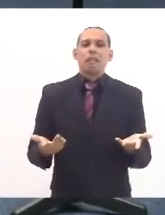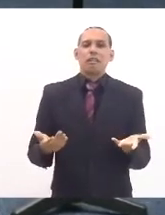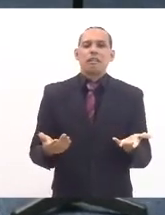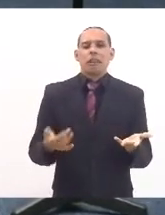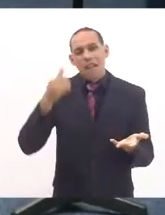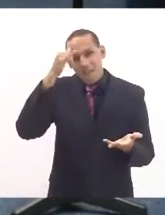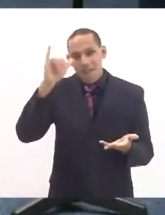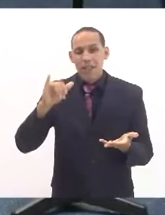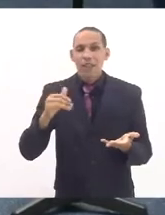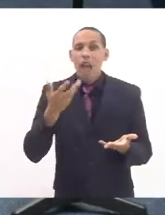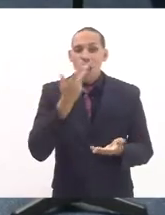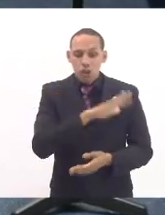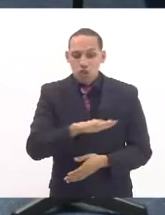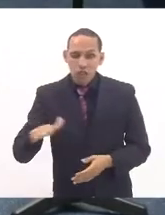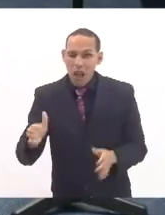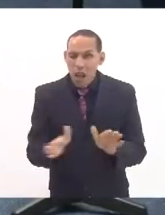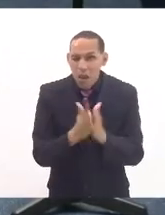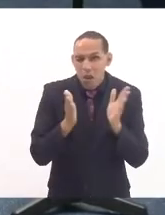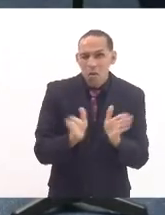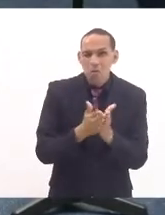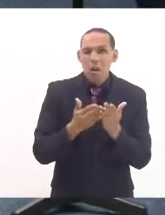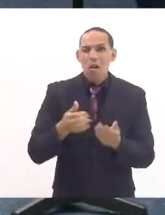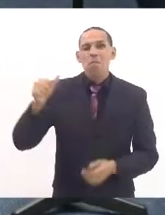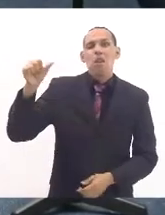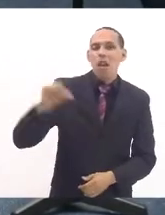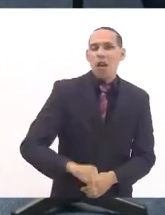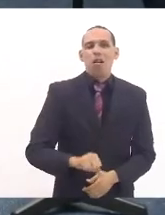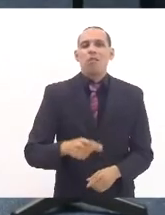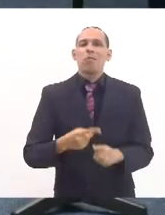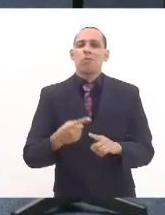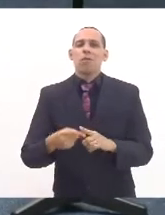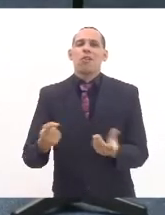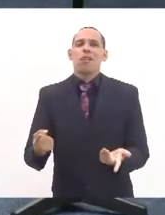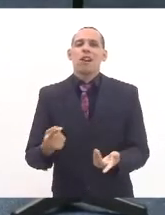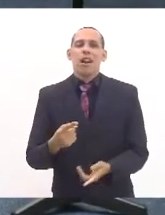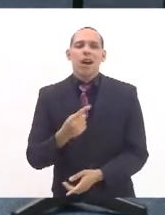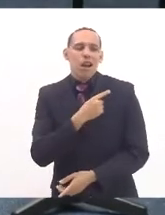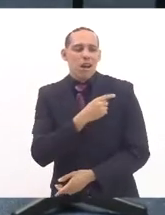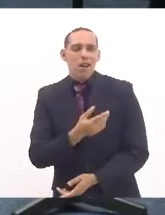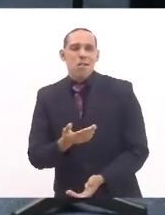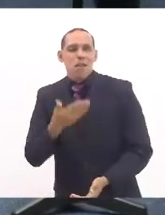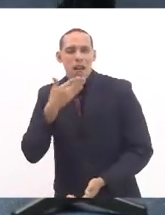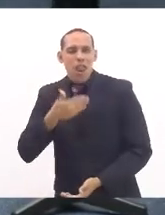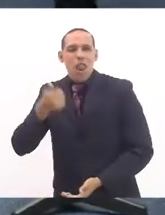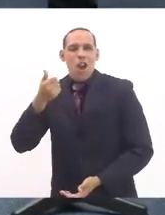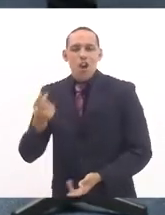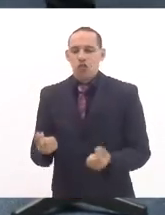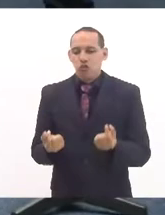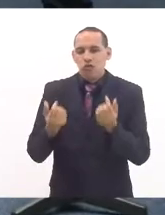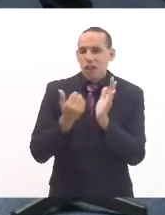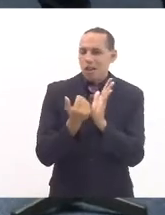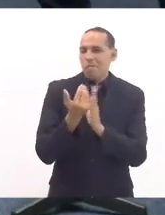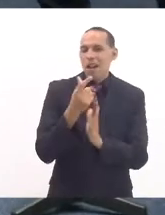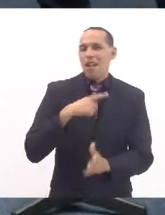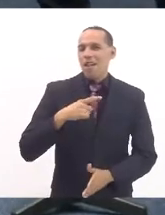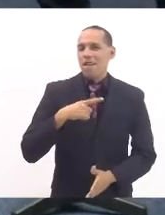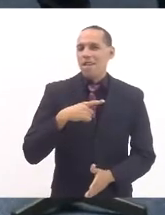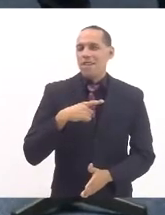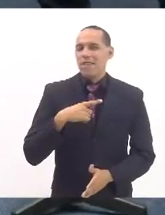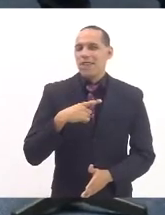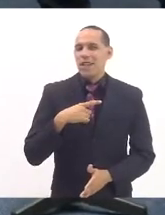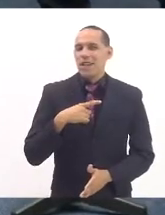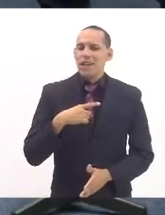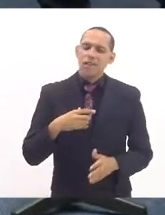são as crianças mais pobres. Porque a galera de classe média alta, tem uma condição um pouco